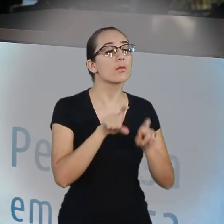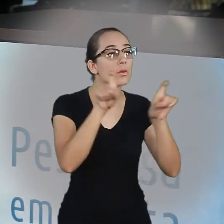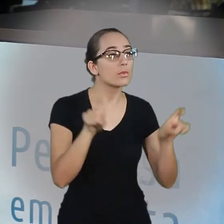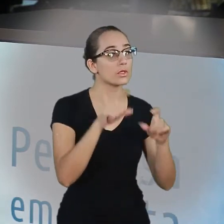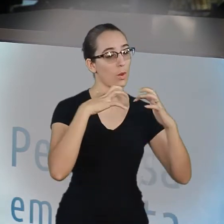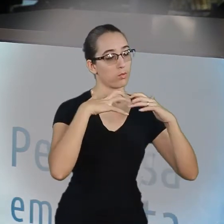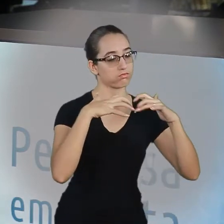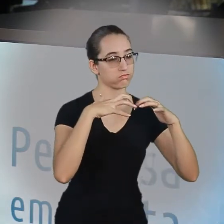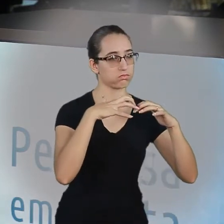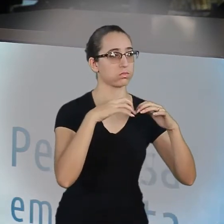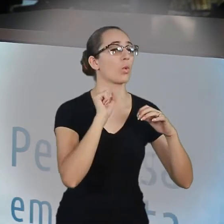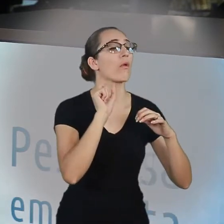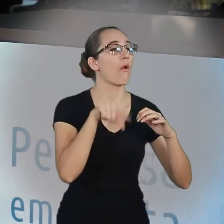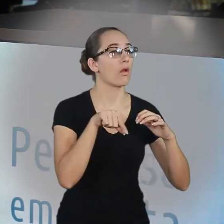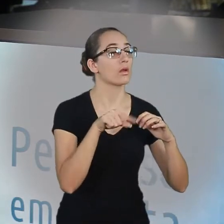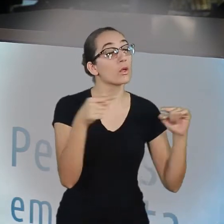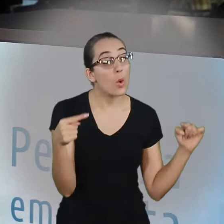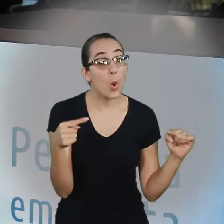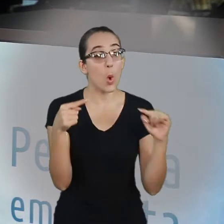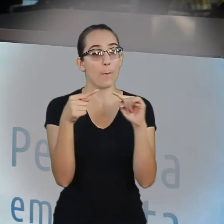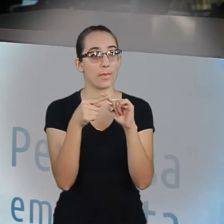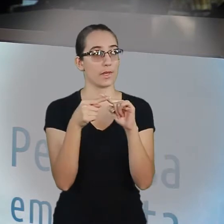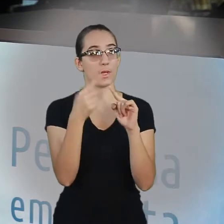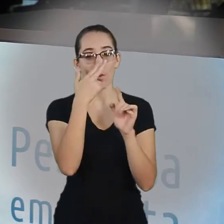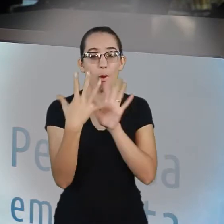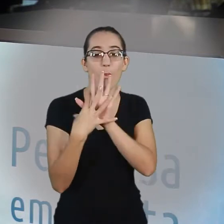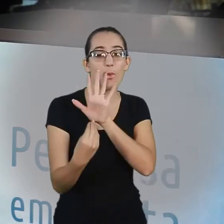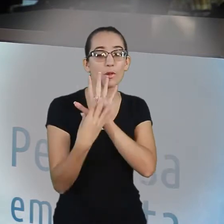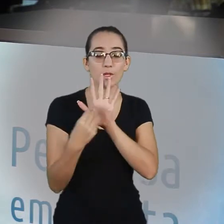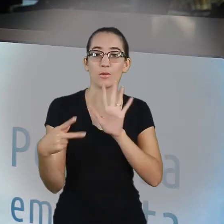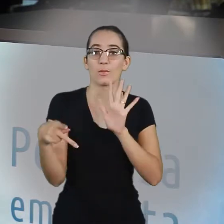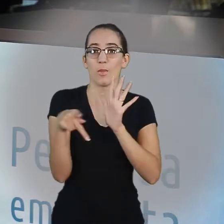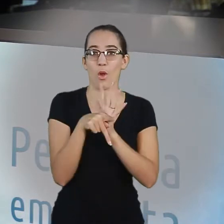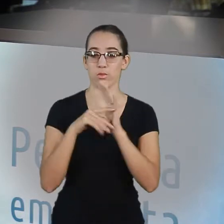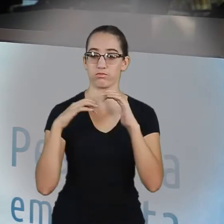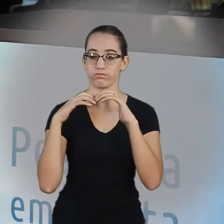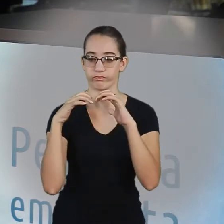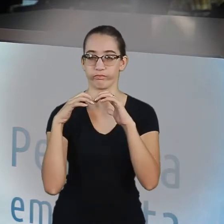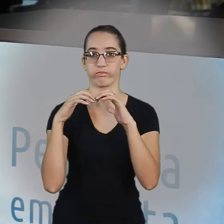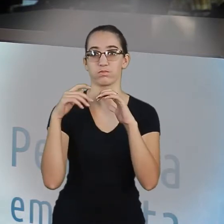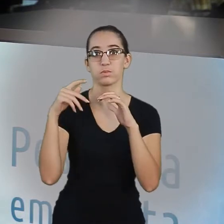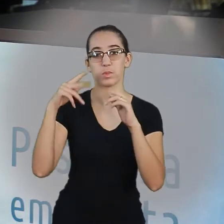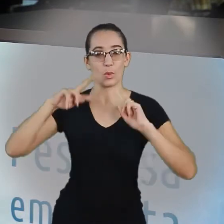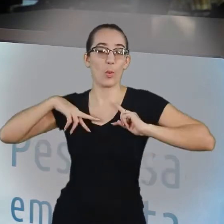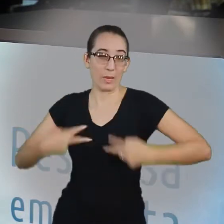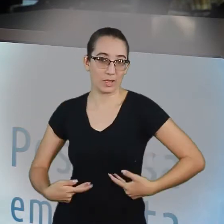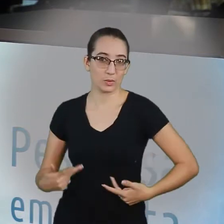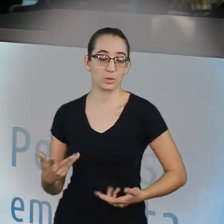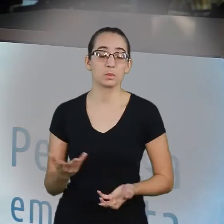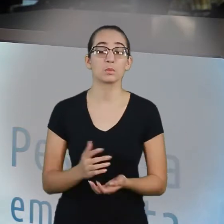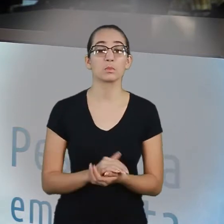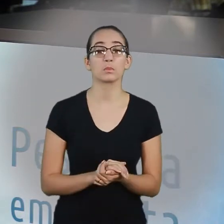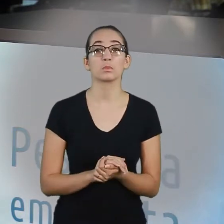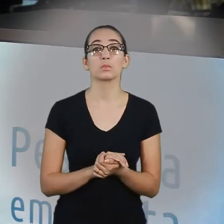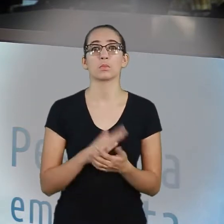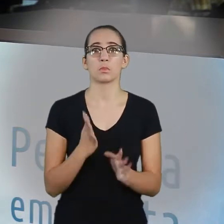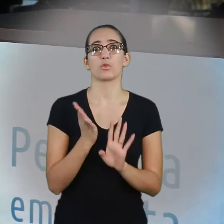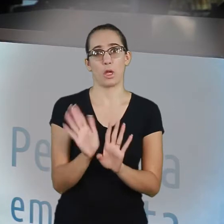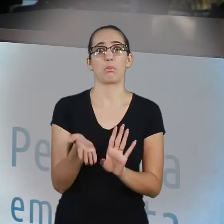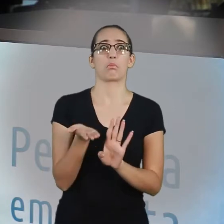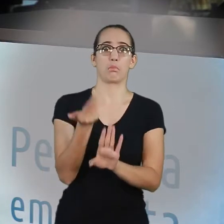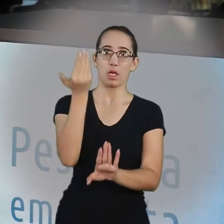computação inspirado no cérebro humano, inspirado nas redes neurais. Bom, no passado também isso foi um